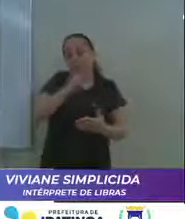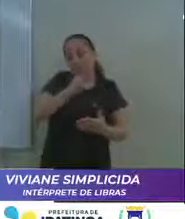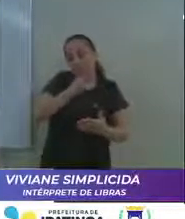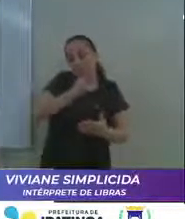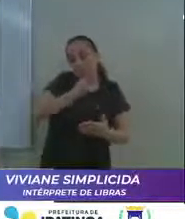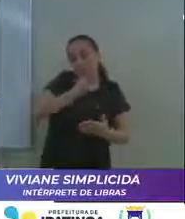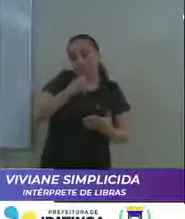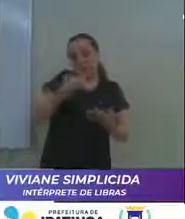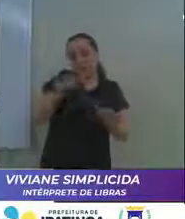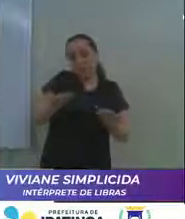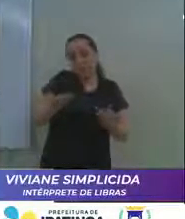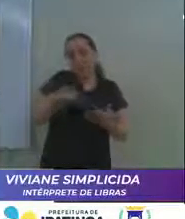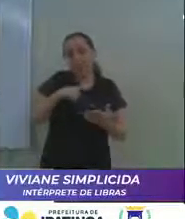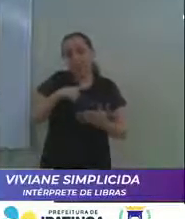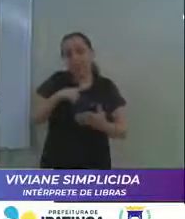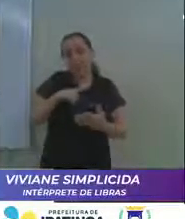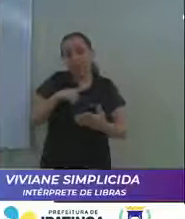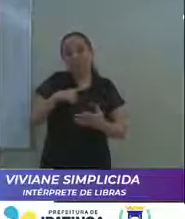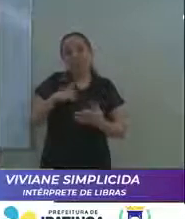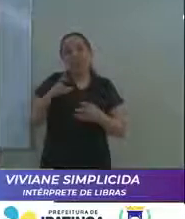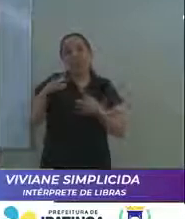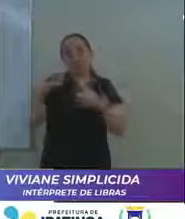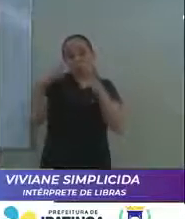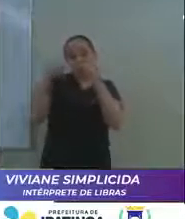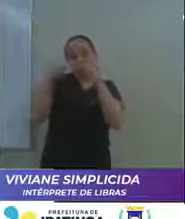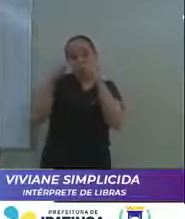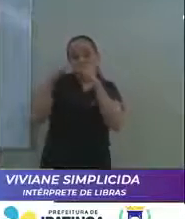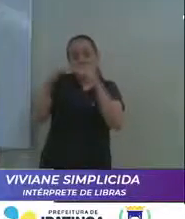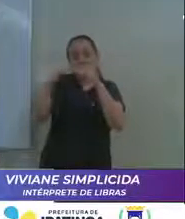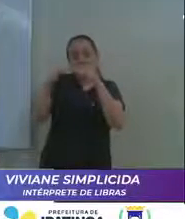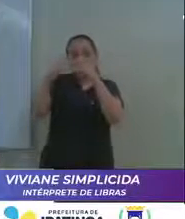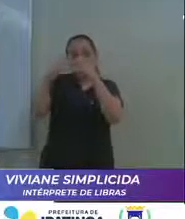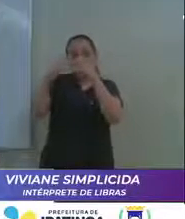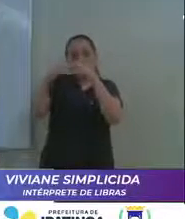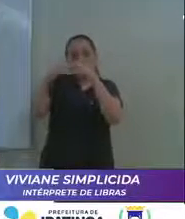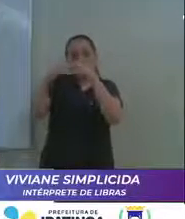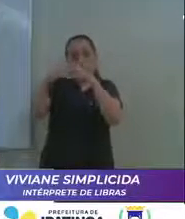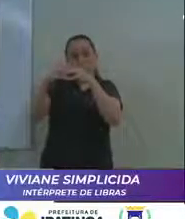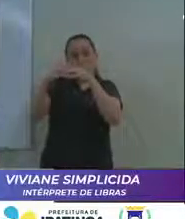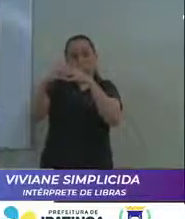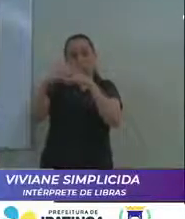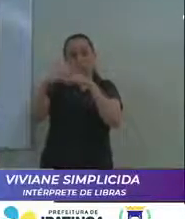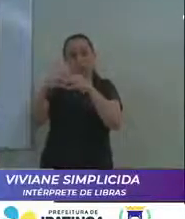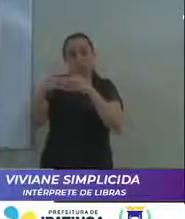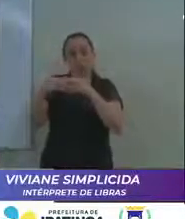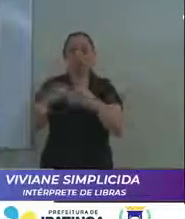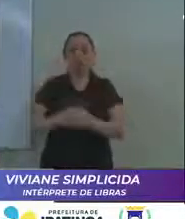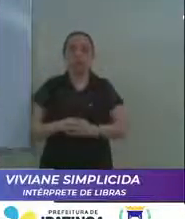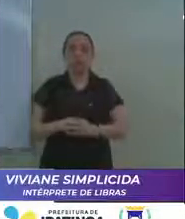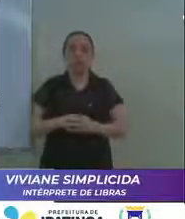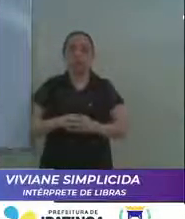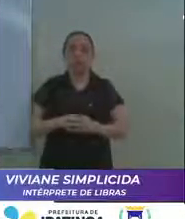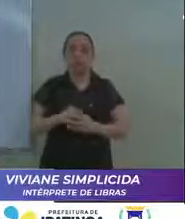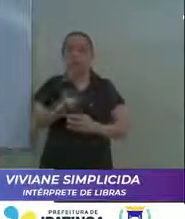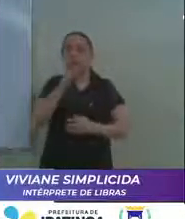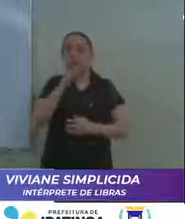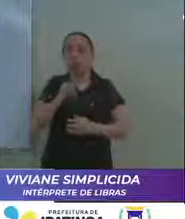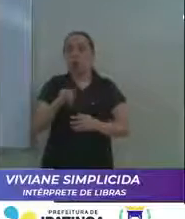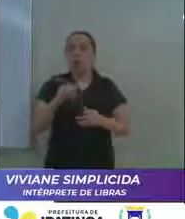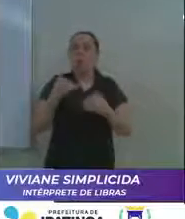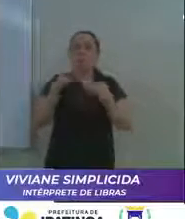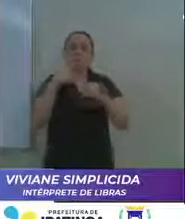a genética, ela influencia na voz, né? Eu falo, eu